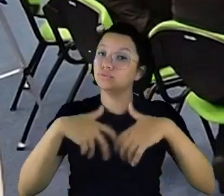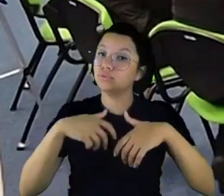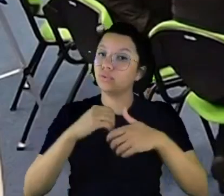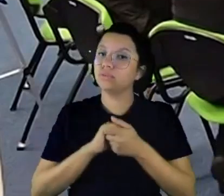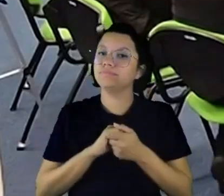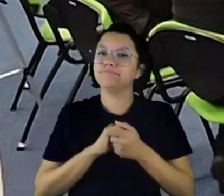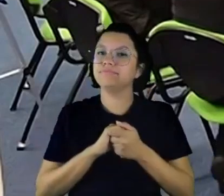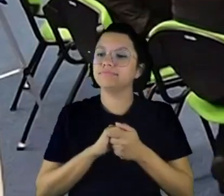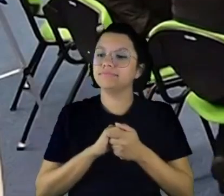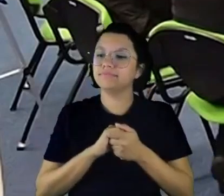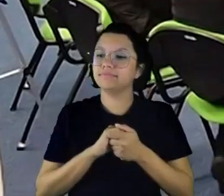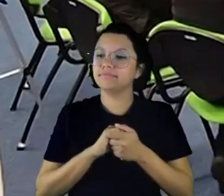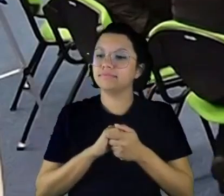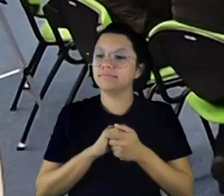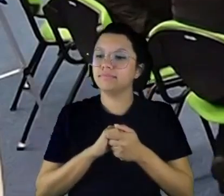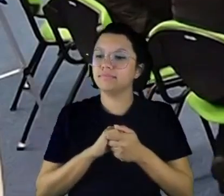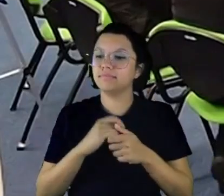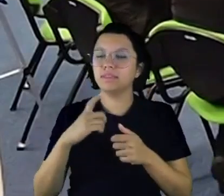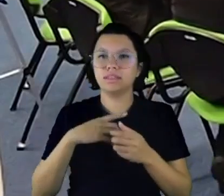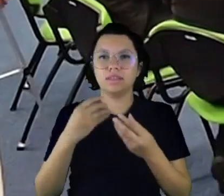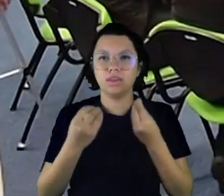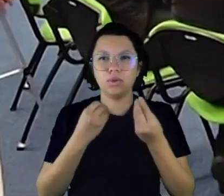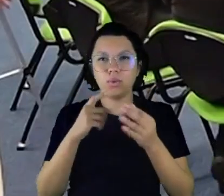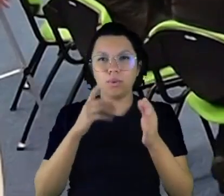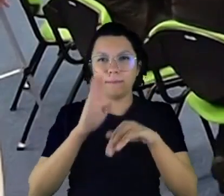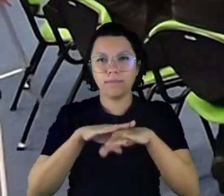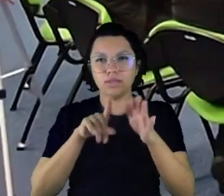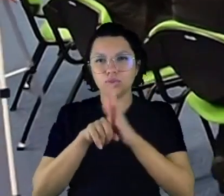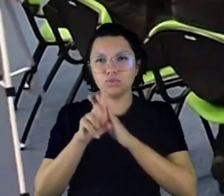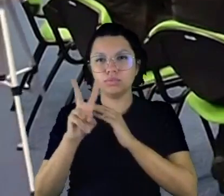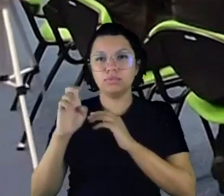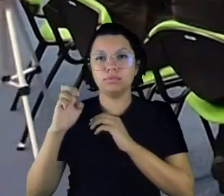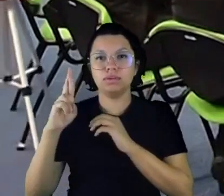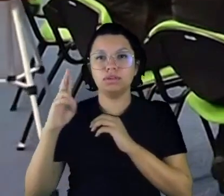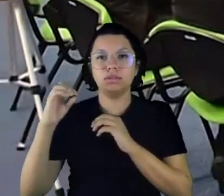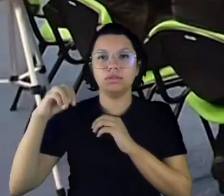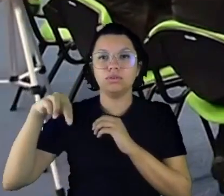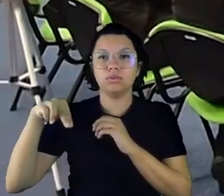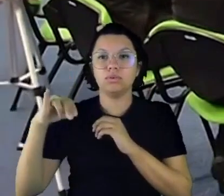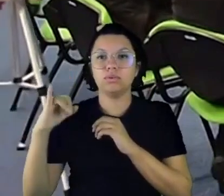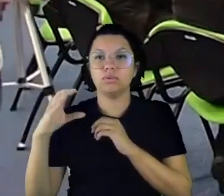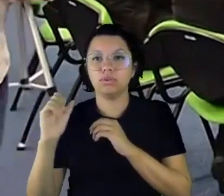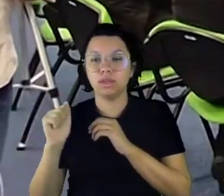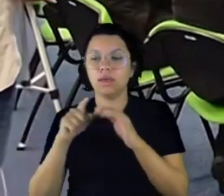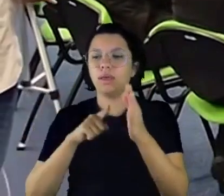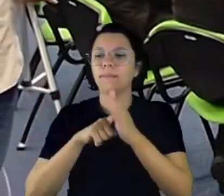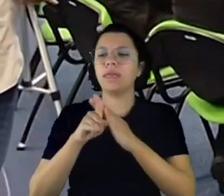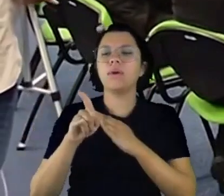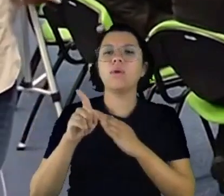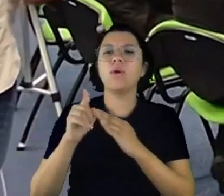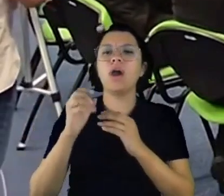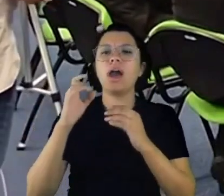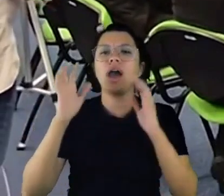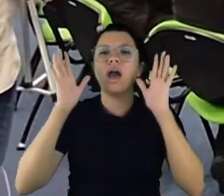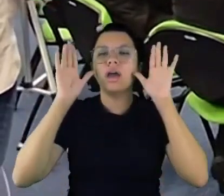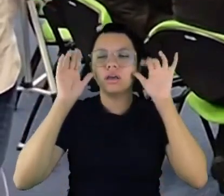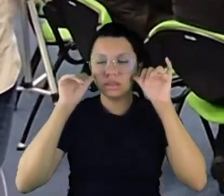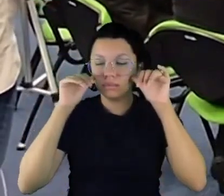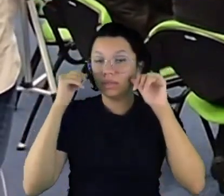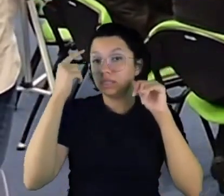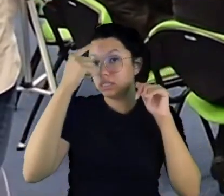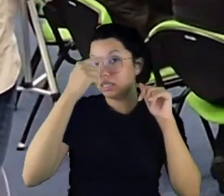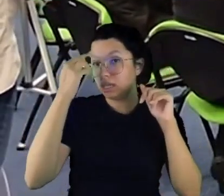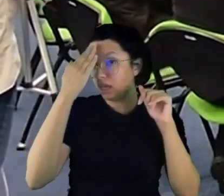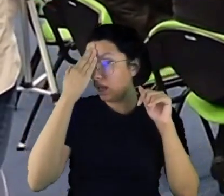Acho que dá tempo de mais uma. Da Verônica, ela pergunta se a demência frontotemporal pode se